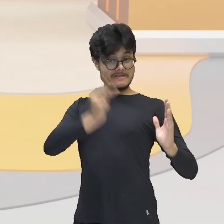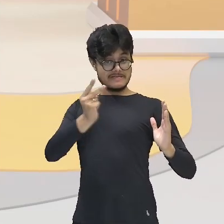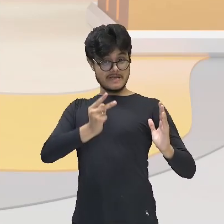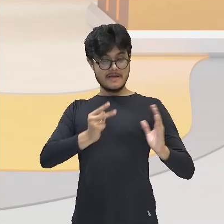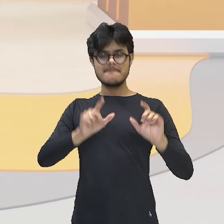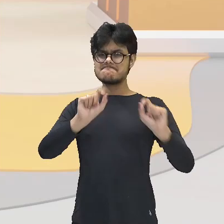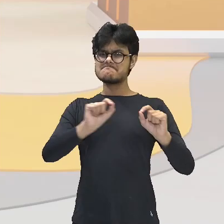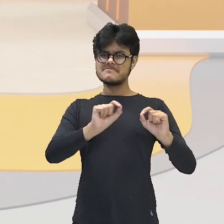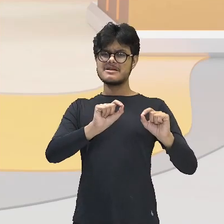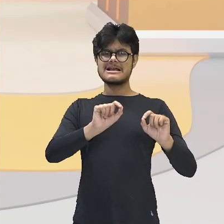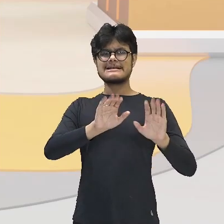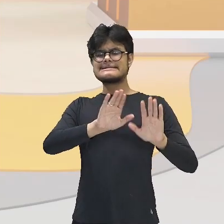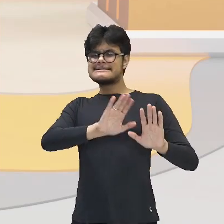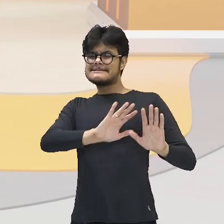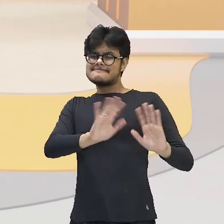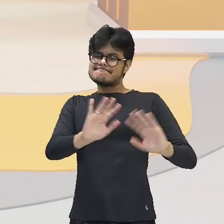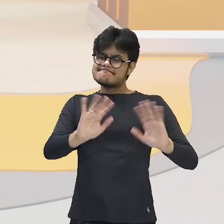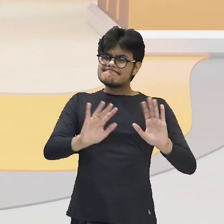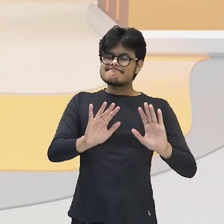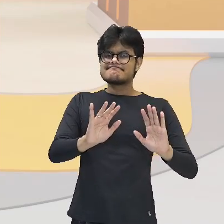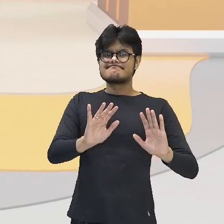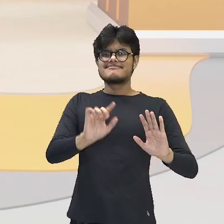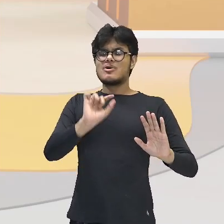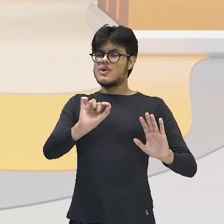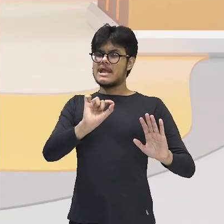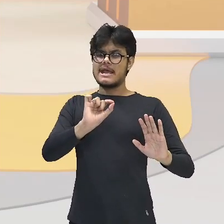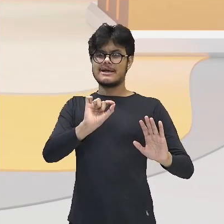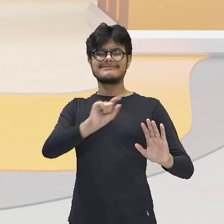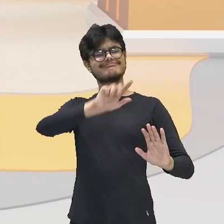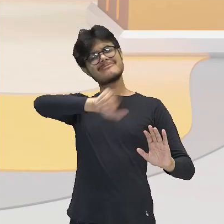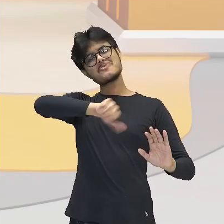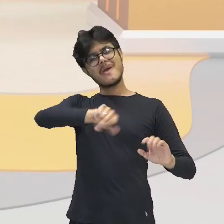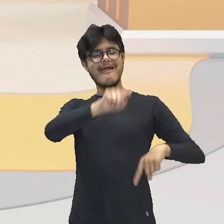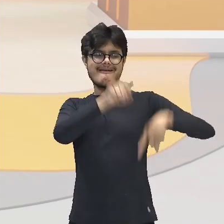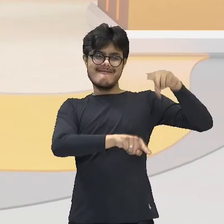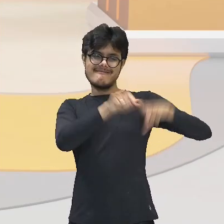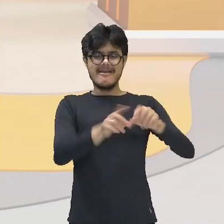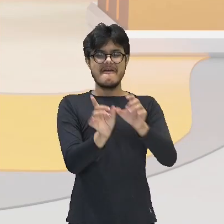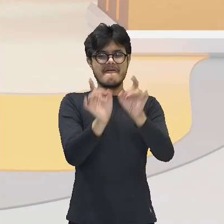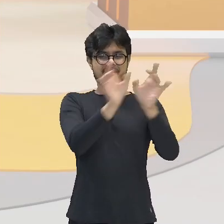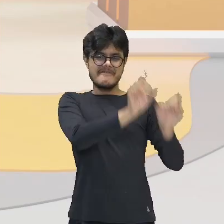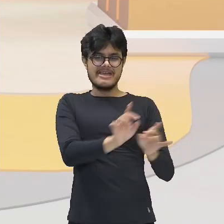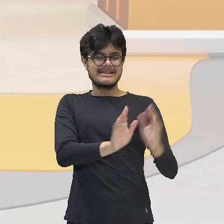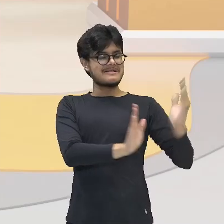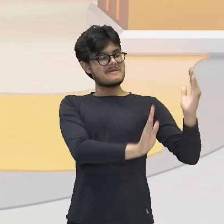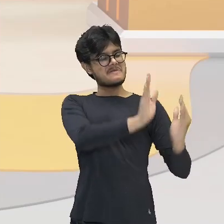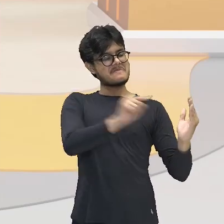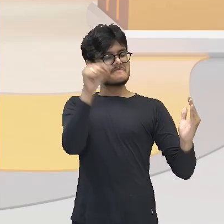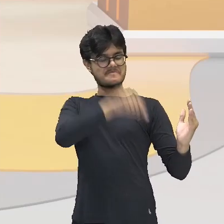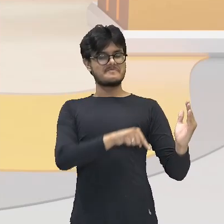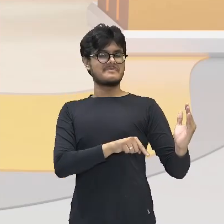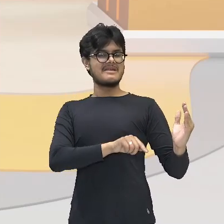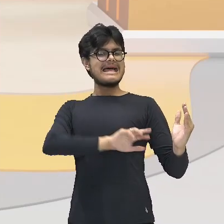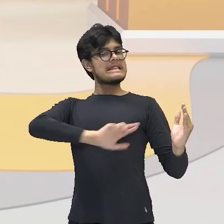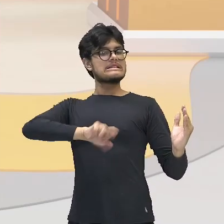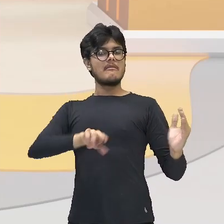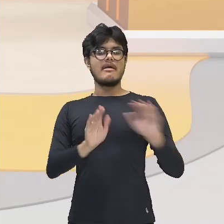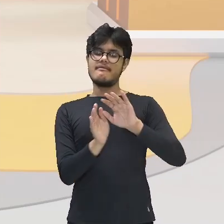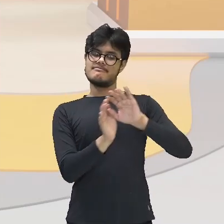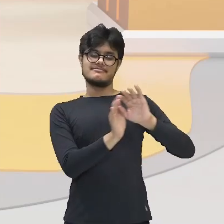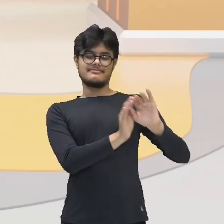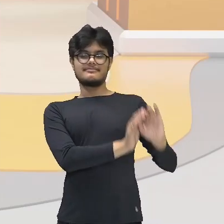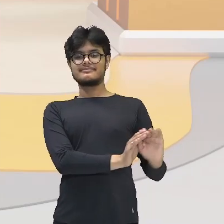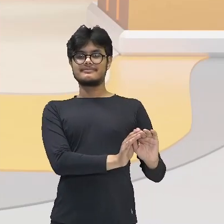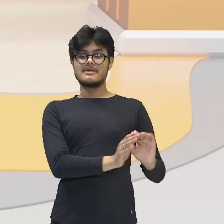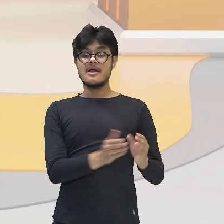o lucro ele não estava mais baseado no comércio, como era lá no capitalismo comercial. Ele já passa